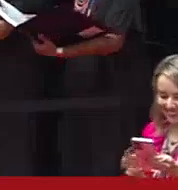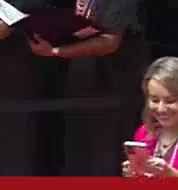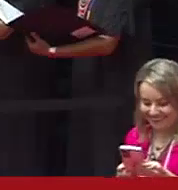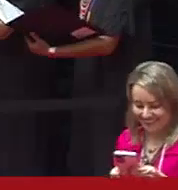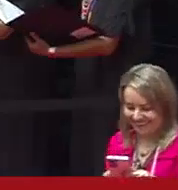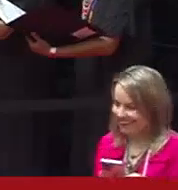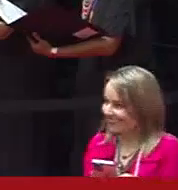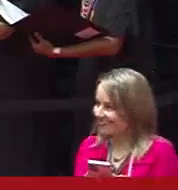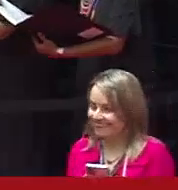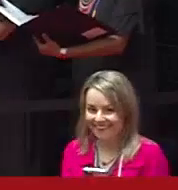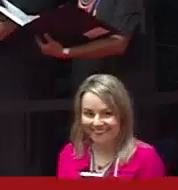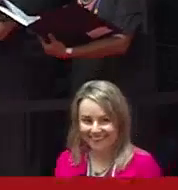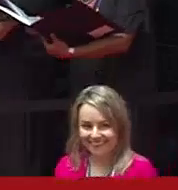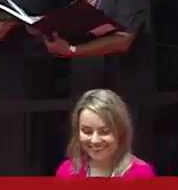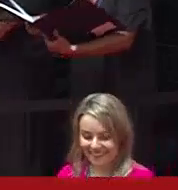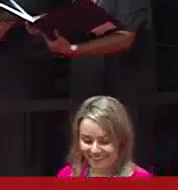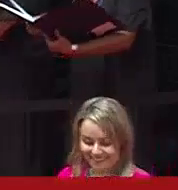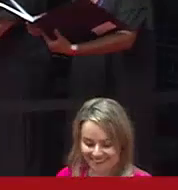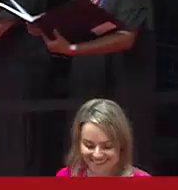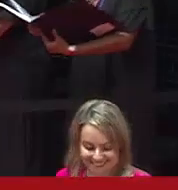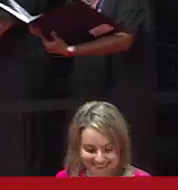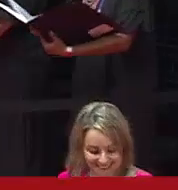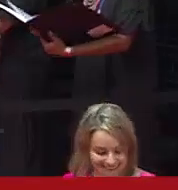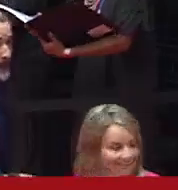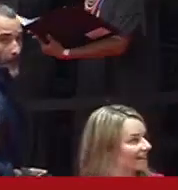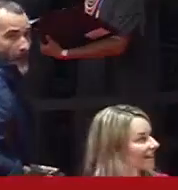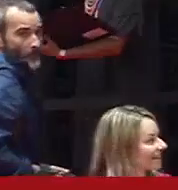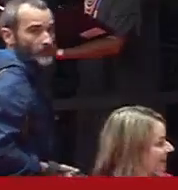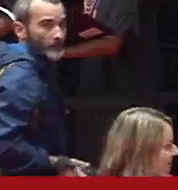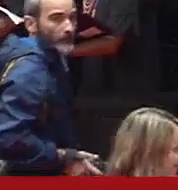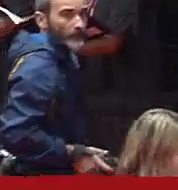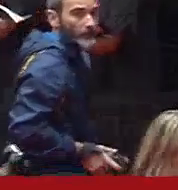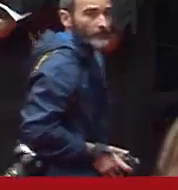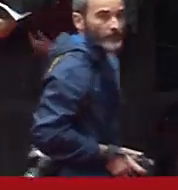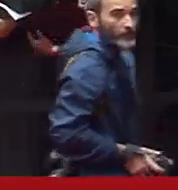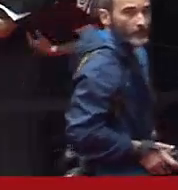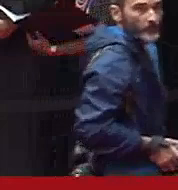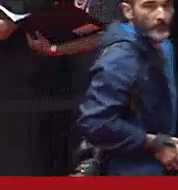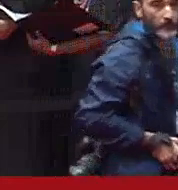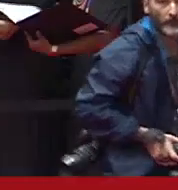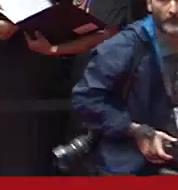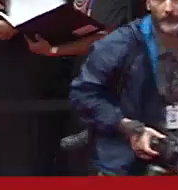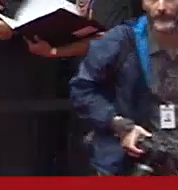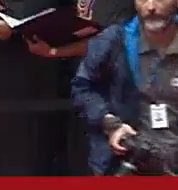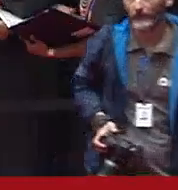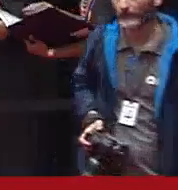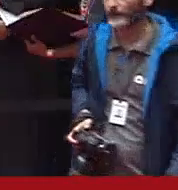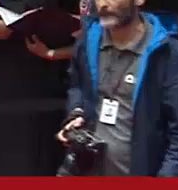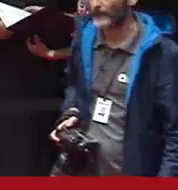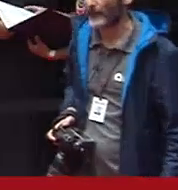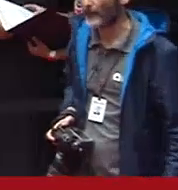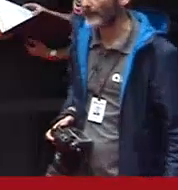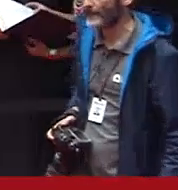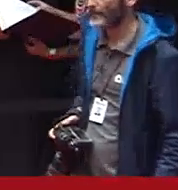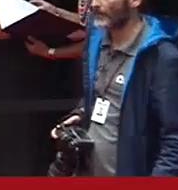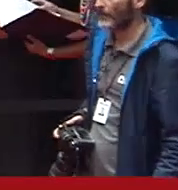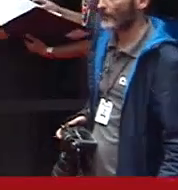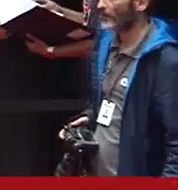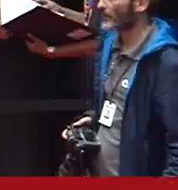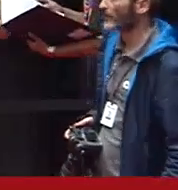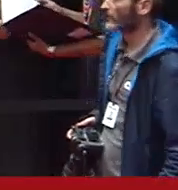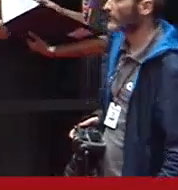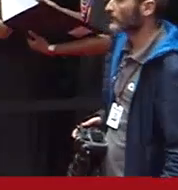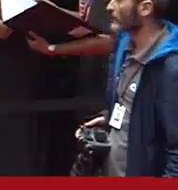Brasil, verde que dá para o mundo se admira. Ó Brasil, do meu amor, terra